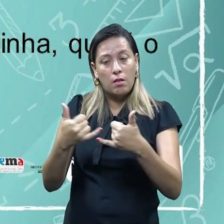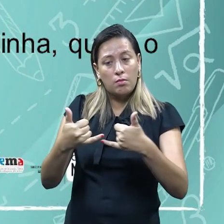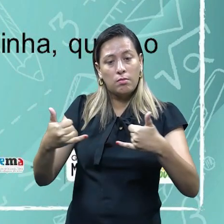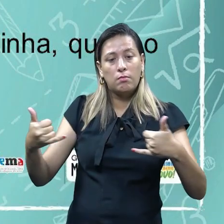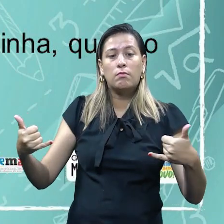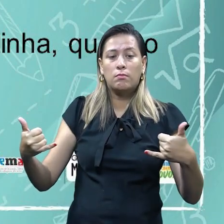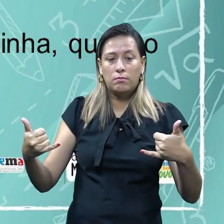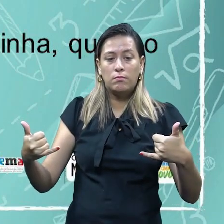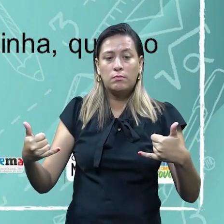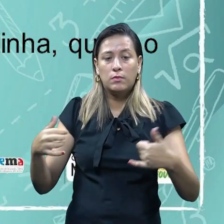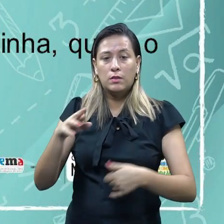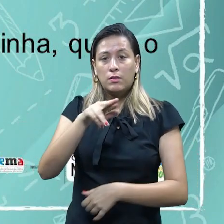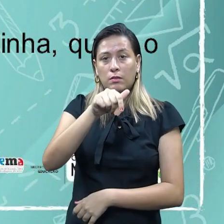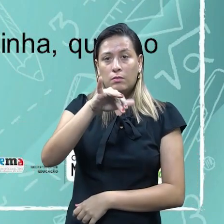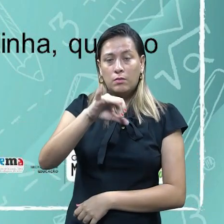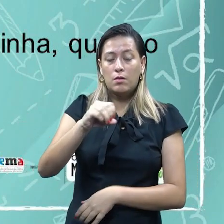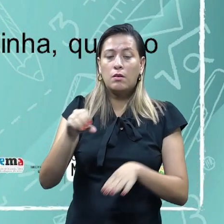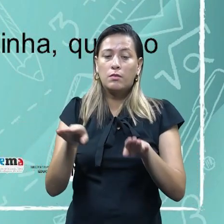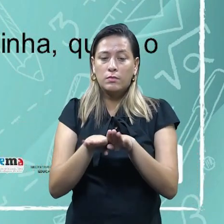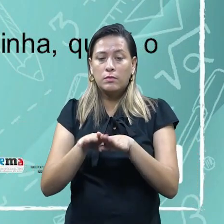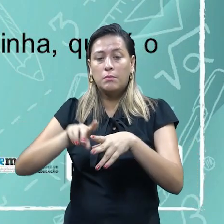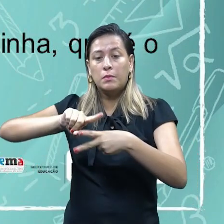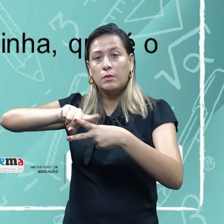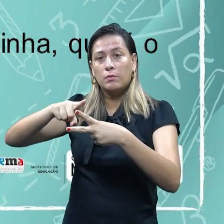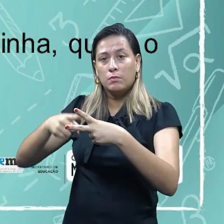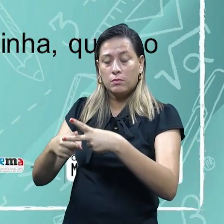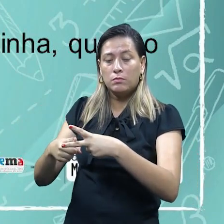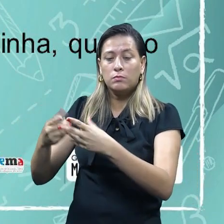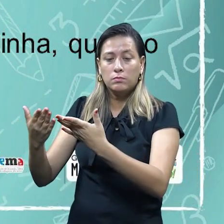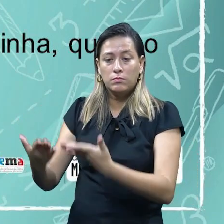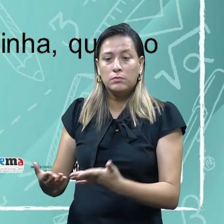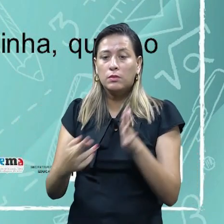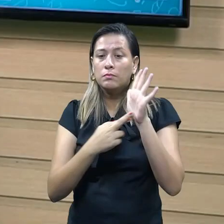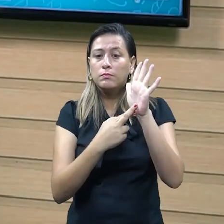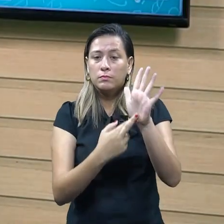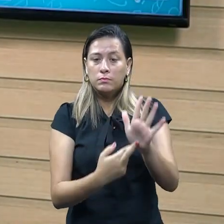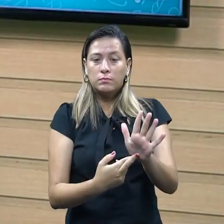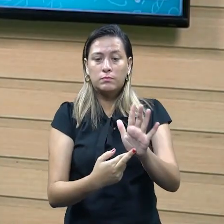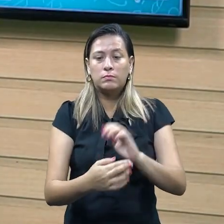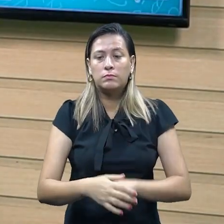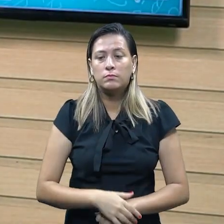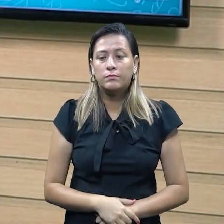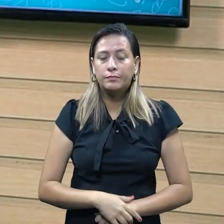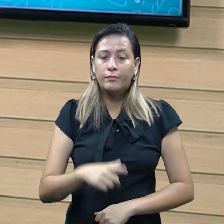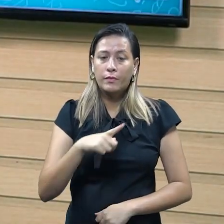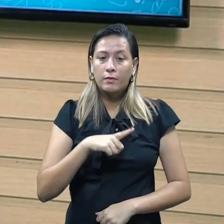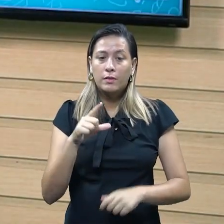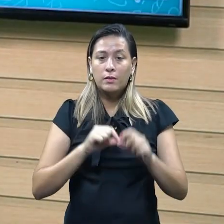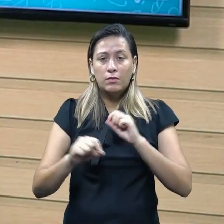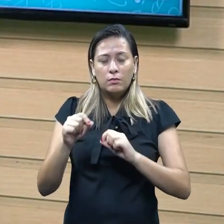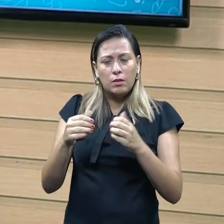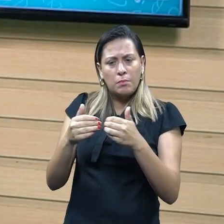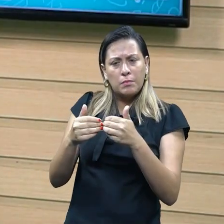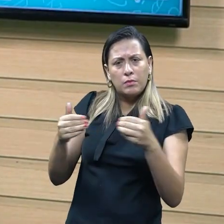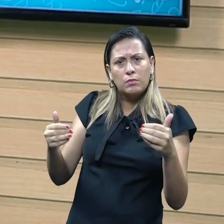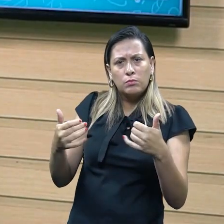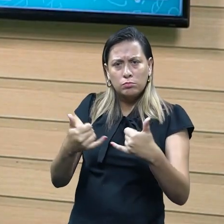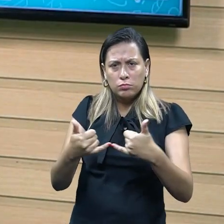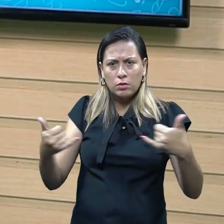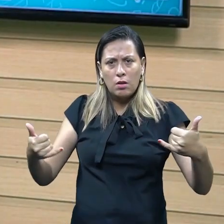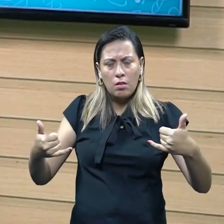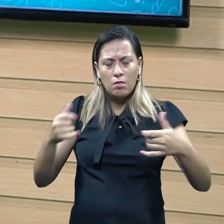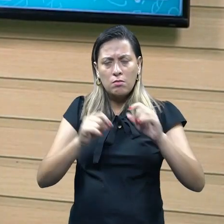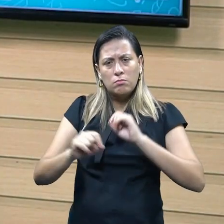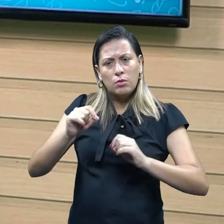uma linha, que é um raio, e o ângulo representado dessa forma, em que nós vamos ter essa abertura, a linha